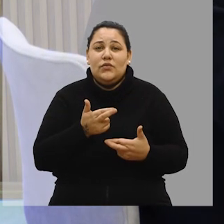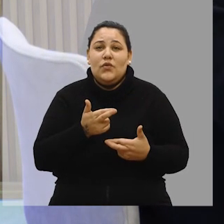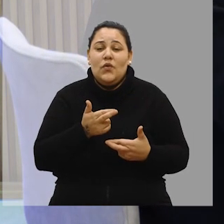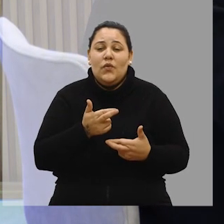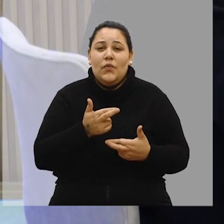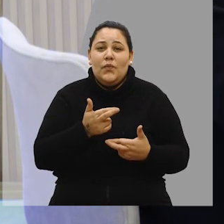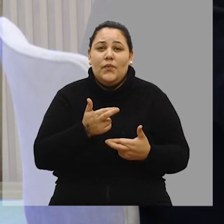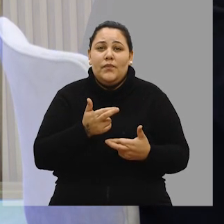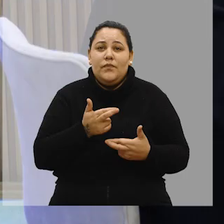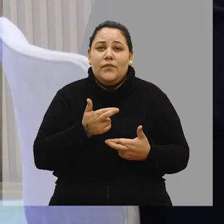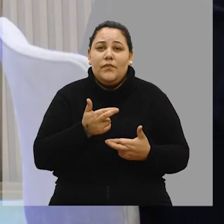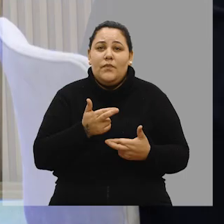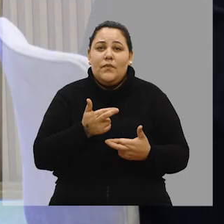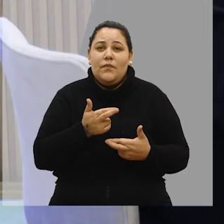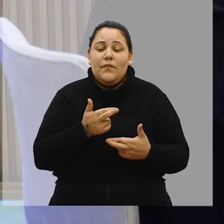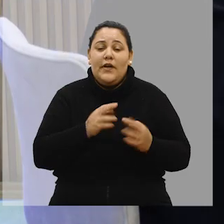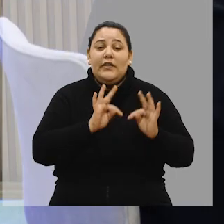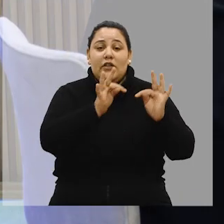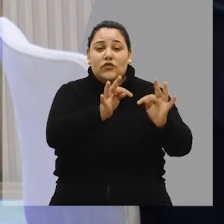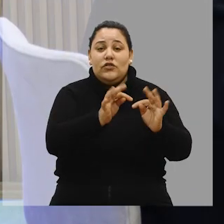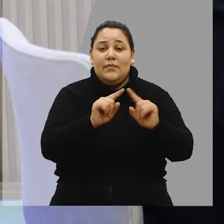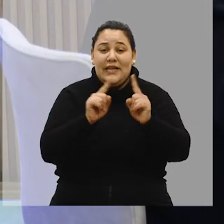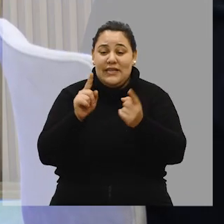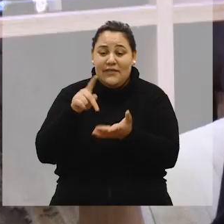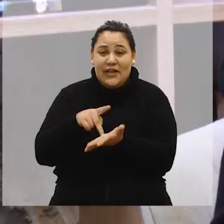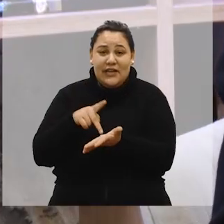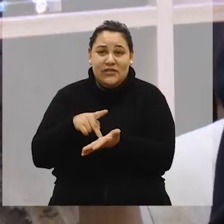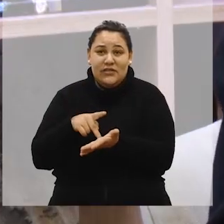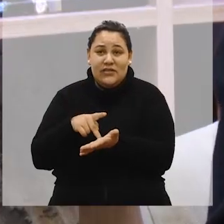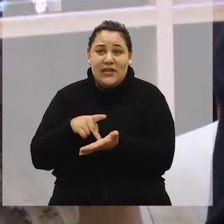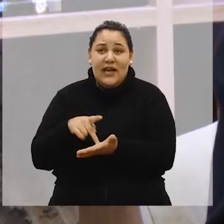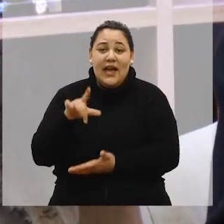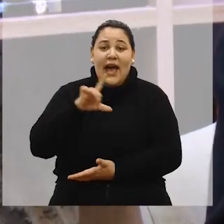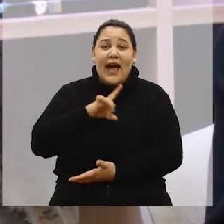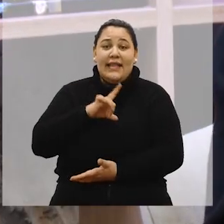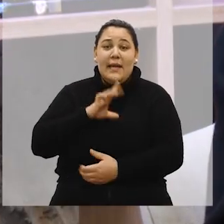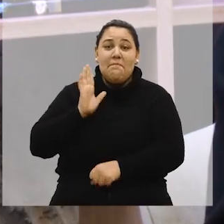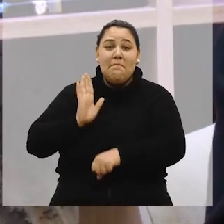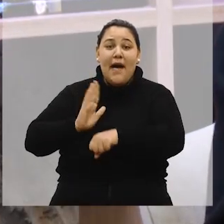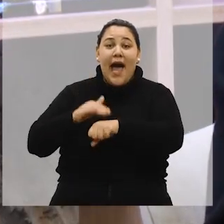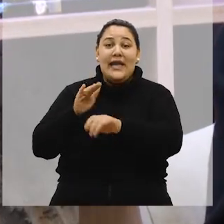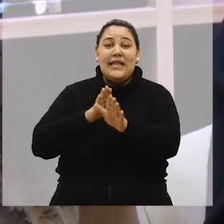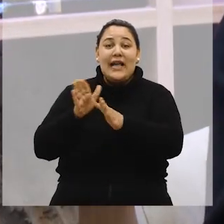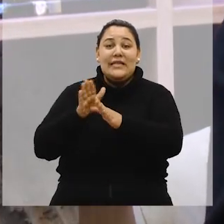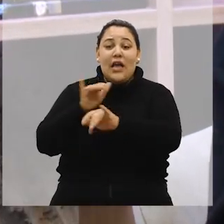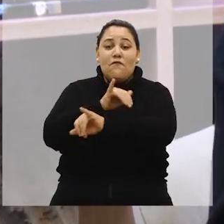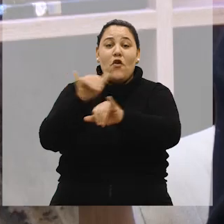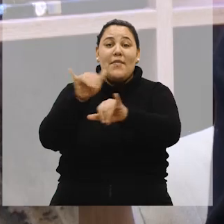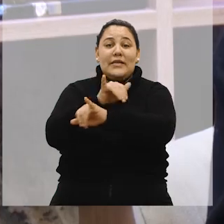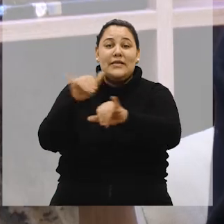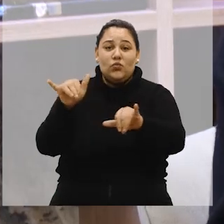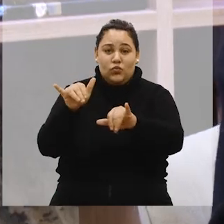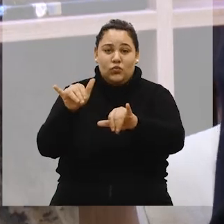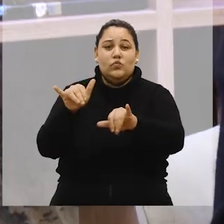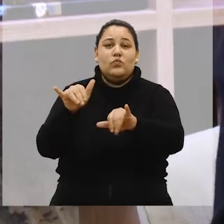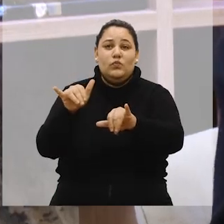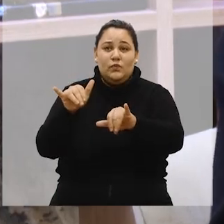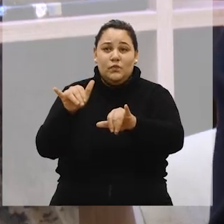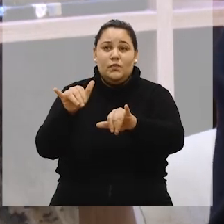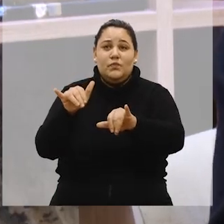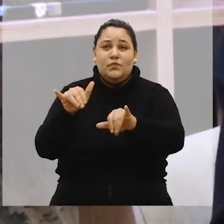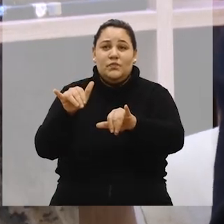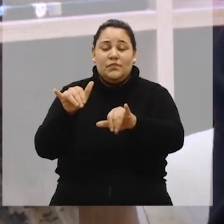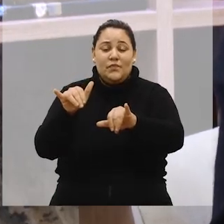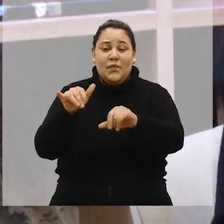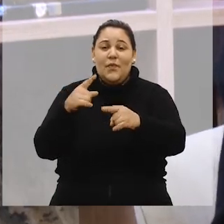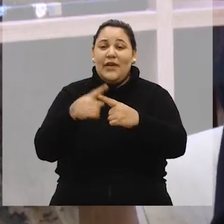algo relacionado à tecnologia, mas justamente a ter mais fontes de informação. Eu acho que esse acesso que